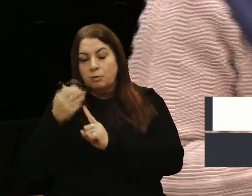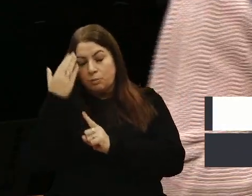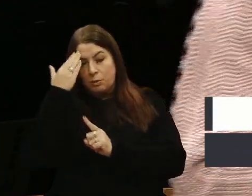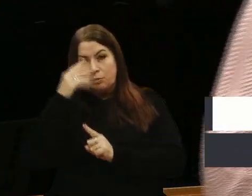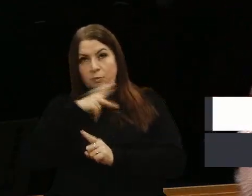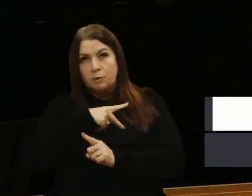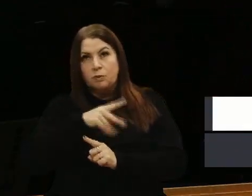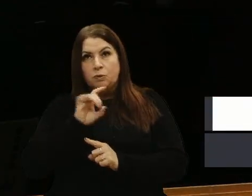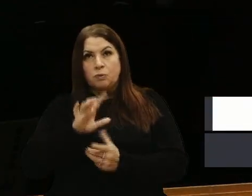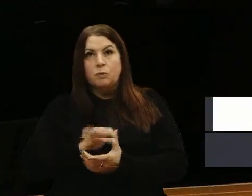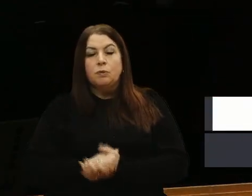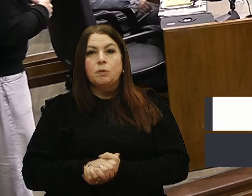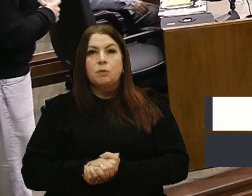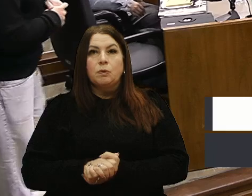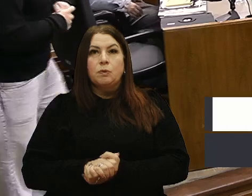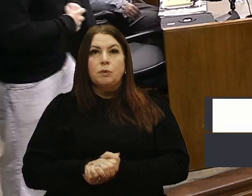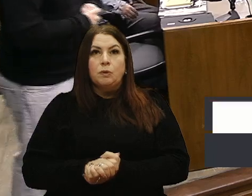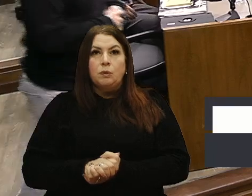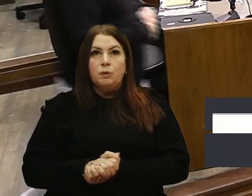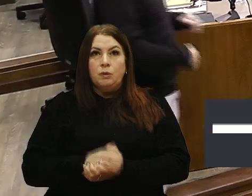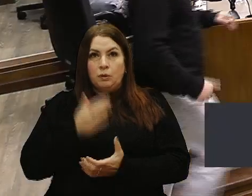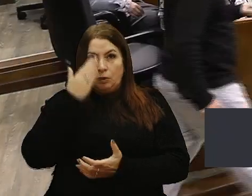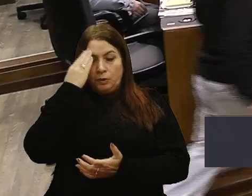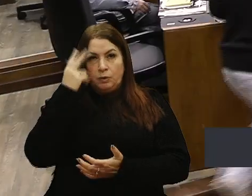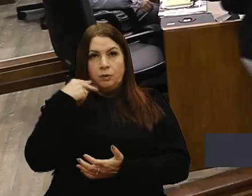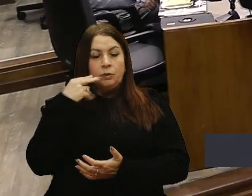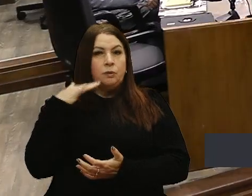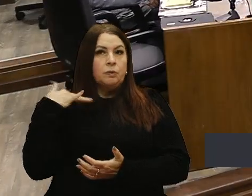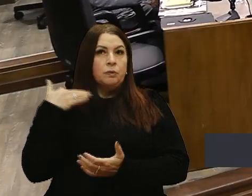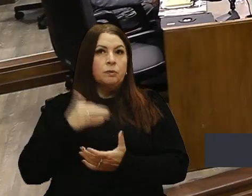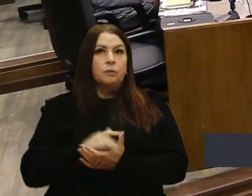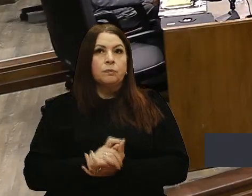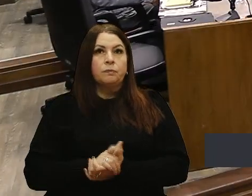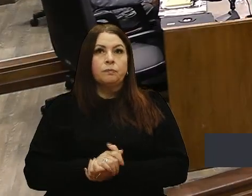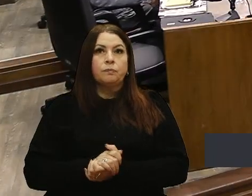senhor presidente. Seria isso. Obrigado, vereadora Andressa.